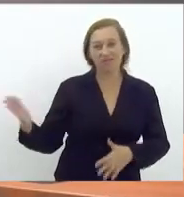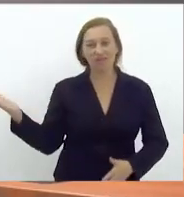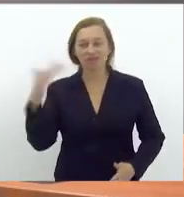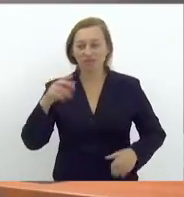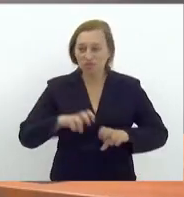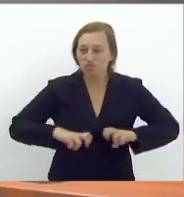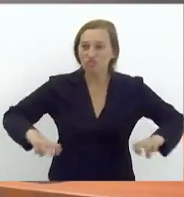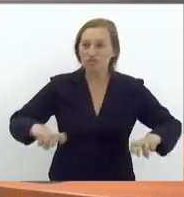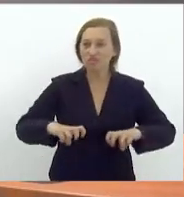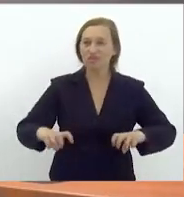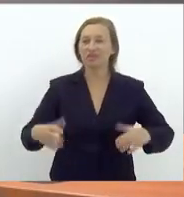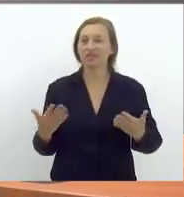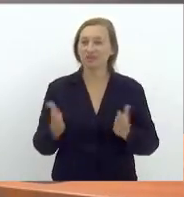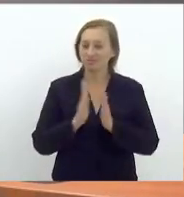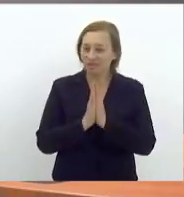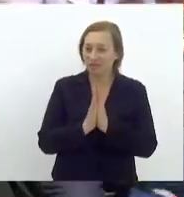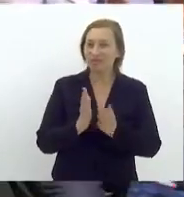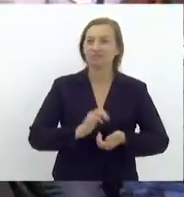favor